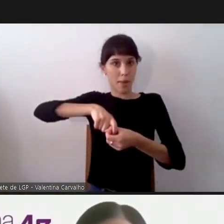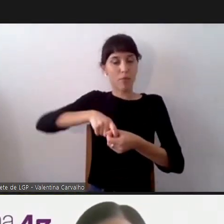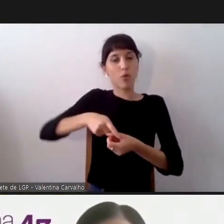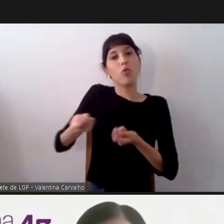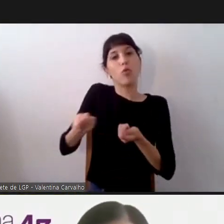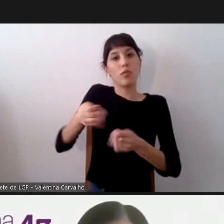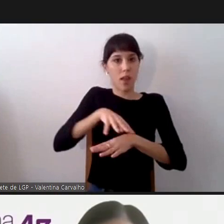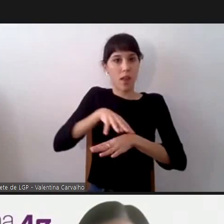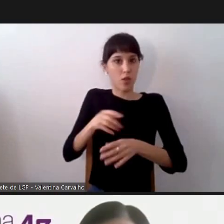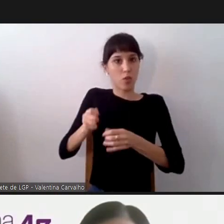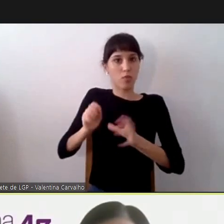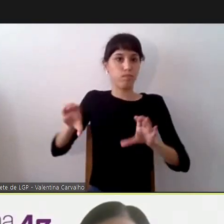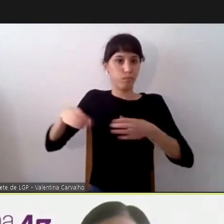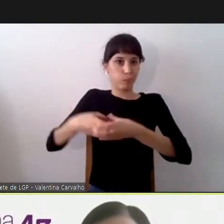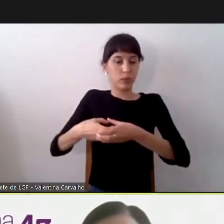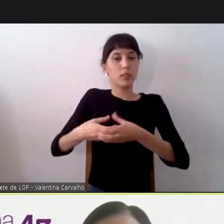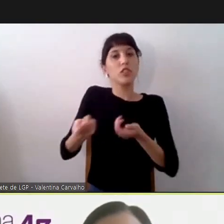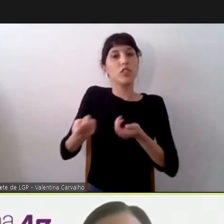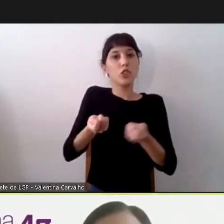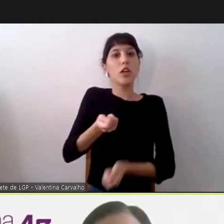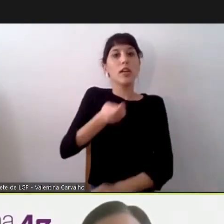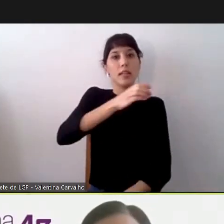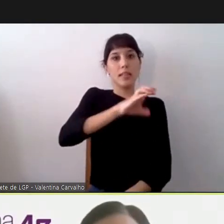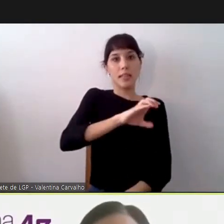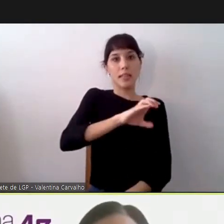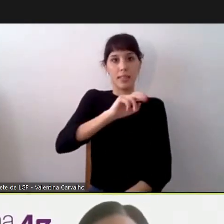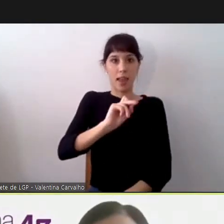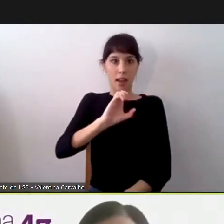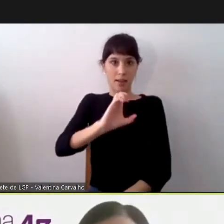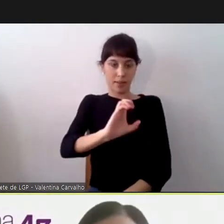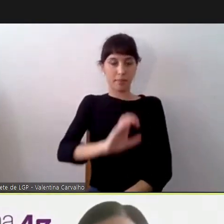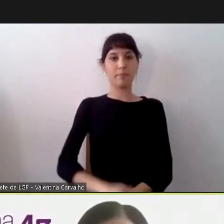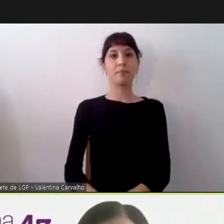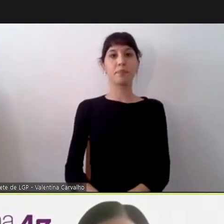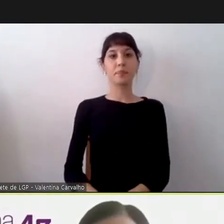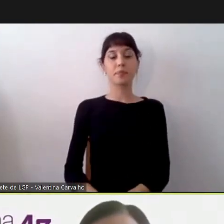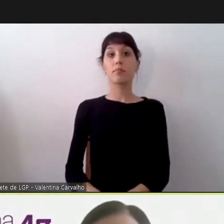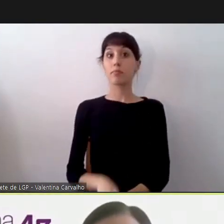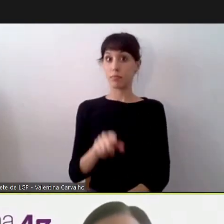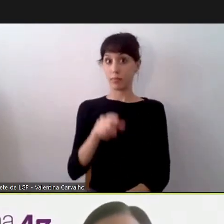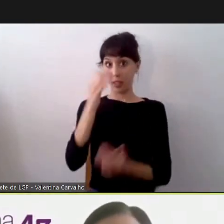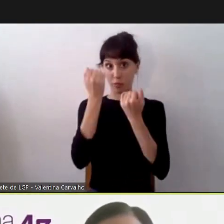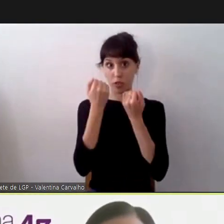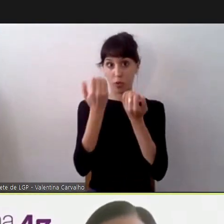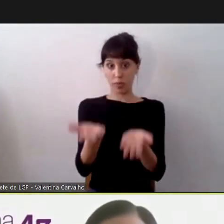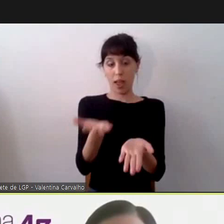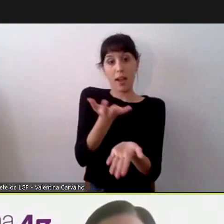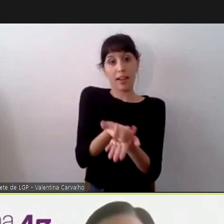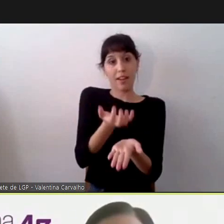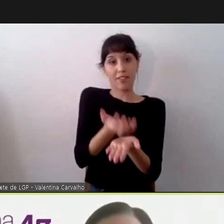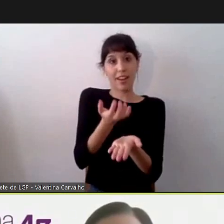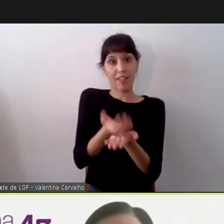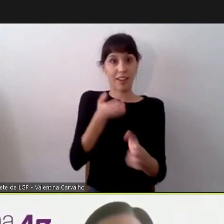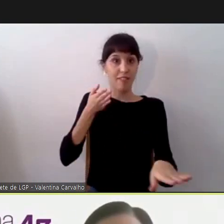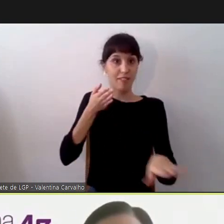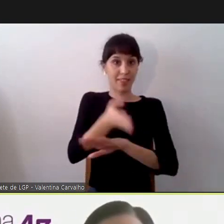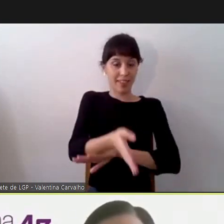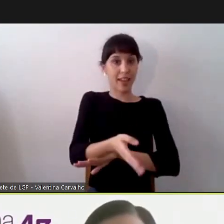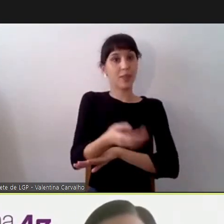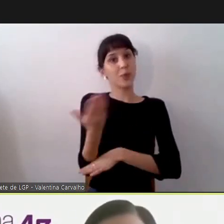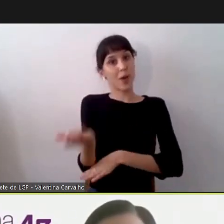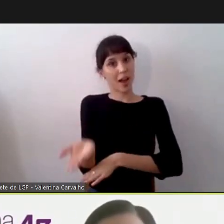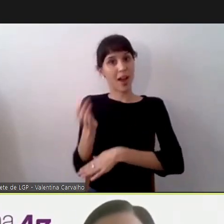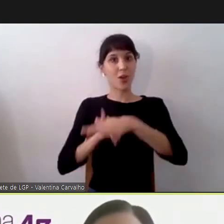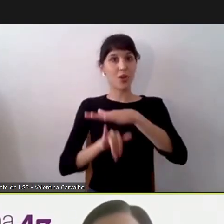Artes e Comunicação, CIAC. Informamos que a sessão é gravada e transmitida em direto através do canal de YouTube